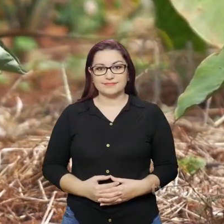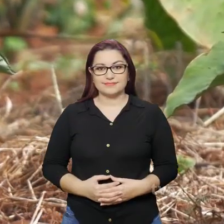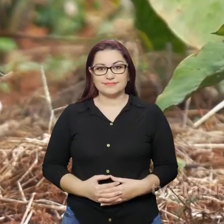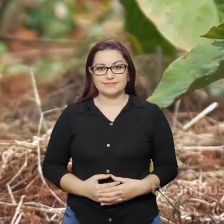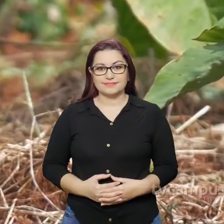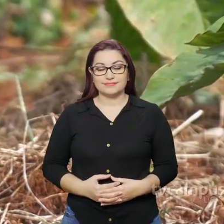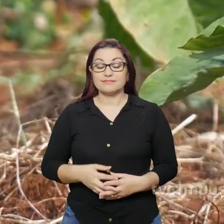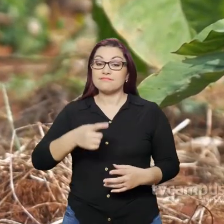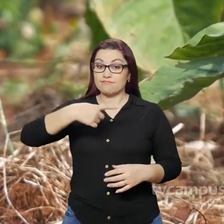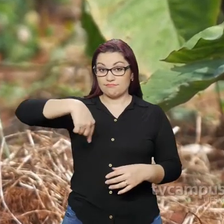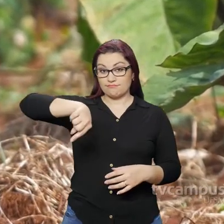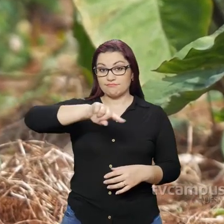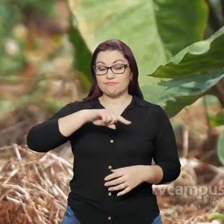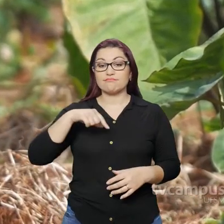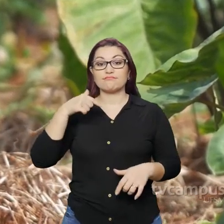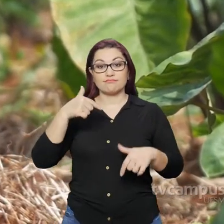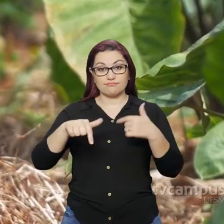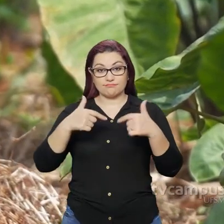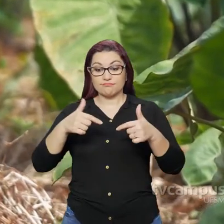Trabalhamos com